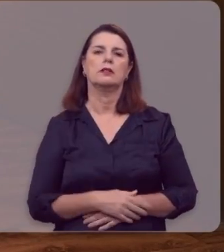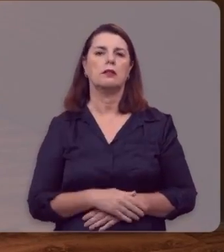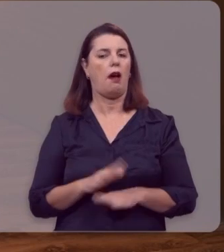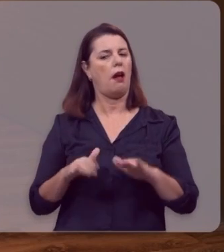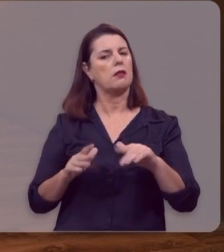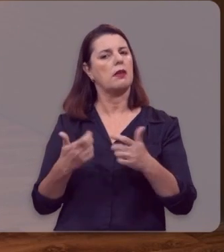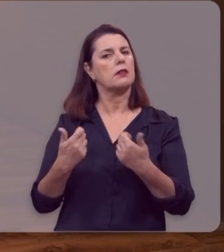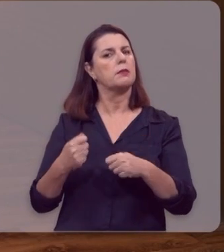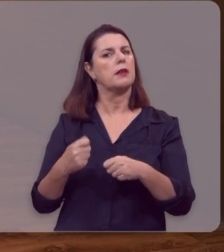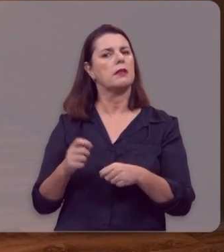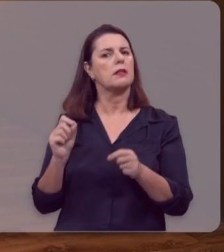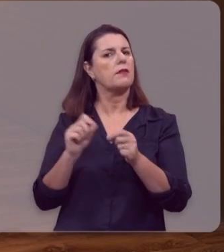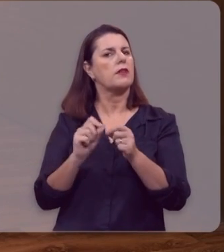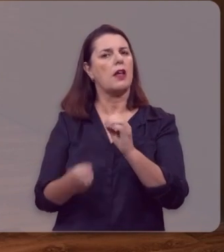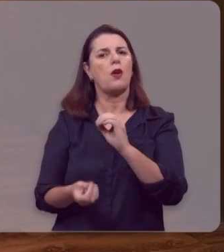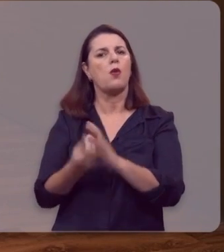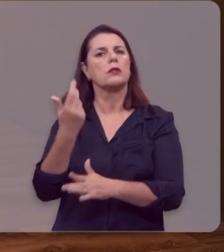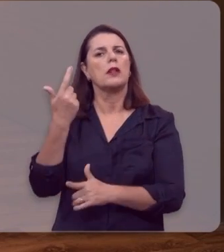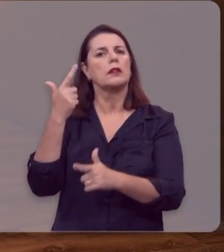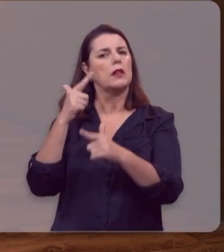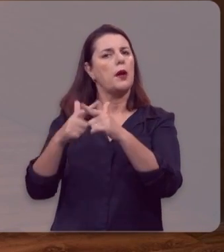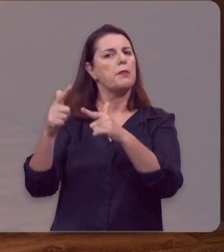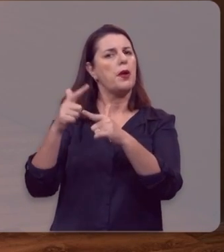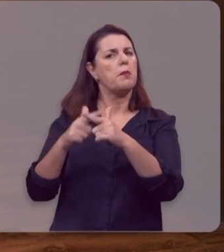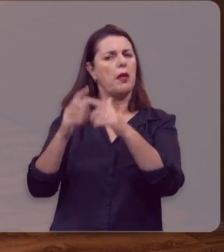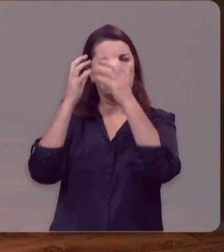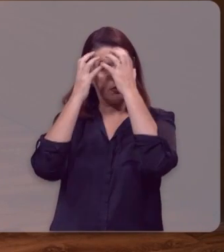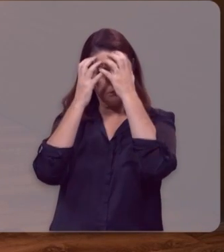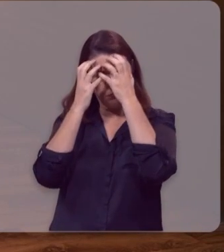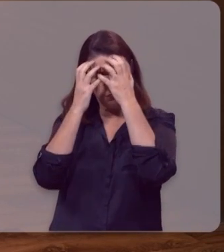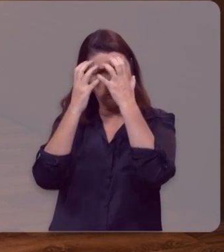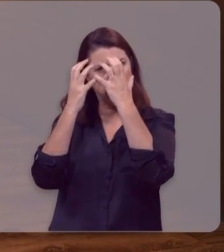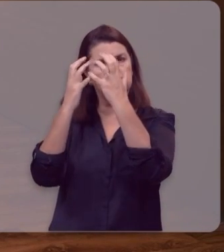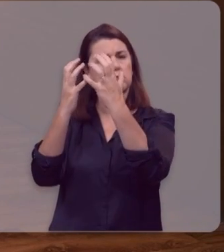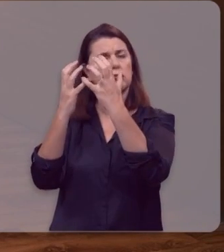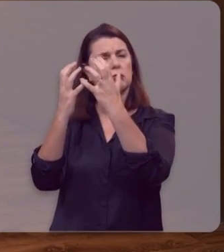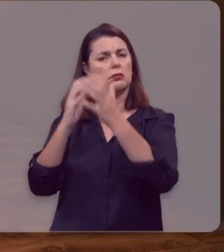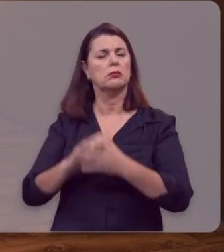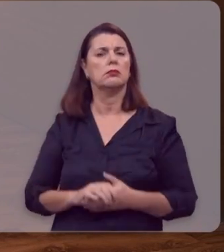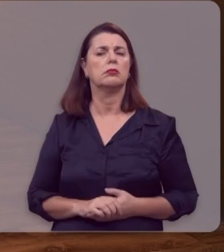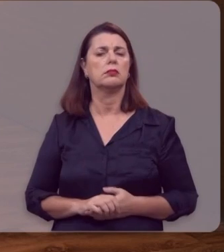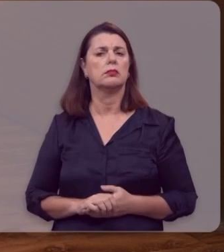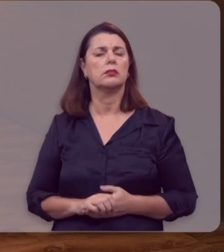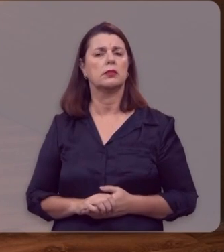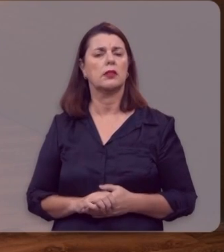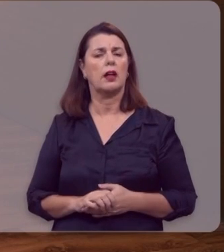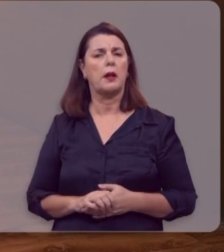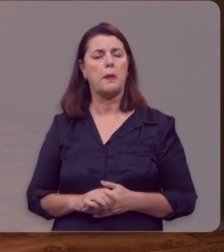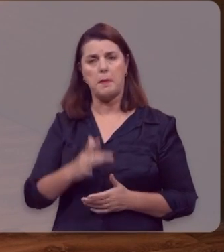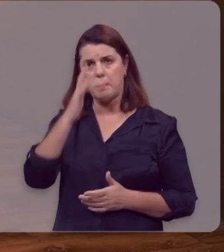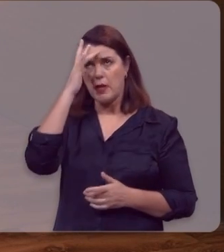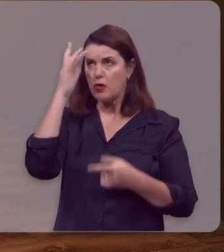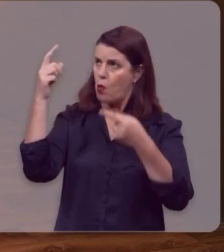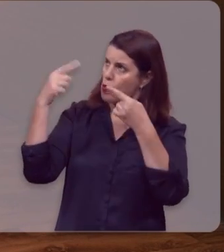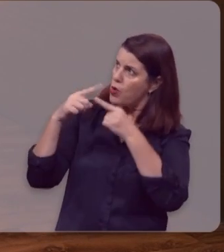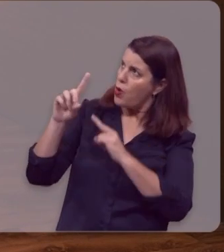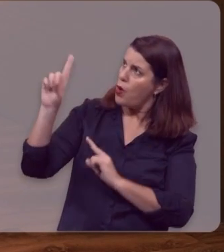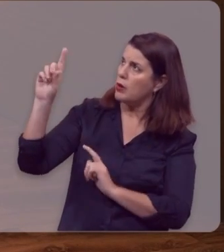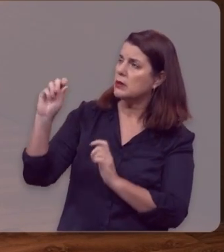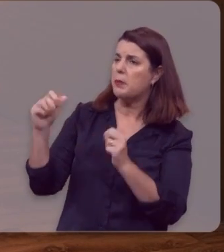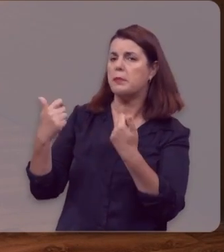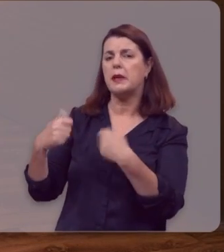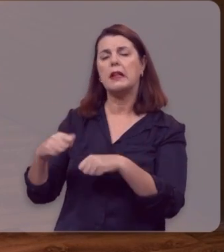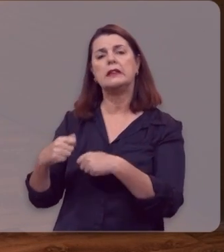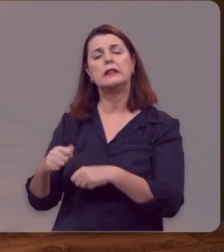radical. Aqueles que se recalcitram contra os aguilhões precisam talvez de uma experiência dramática, como Saulo